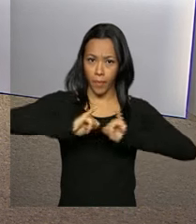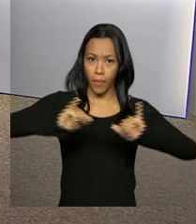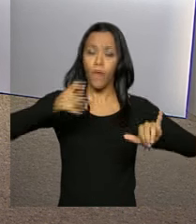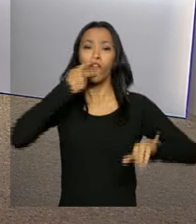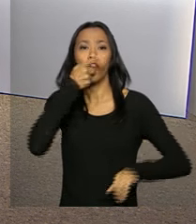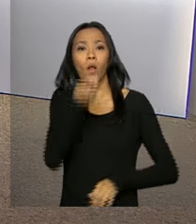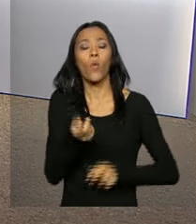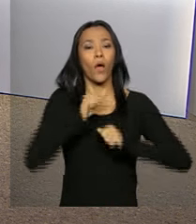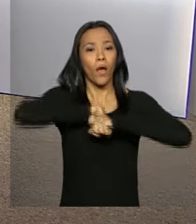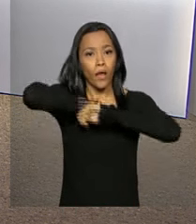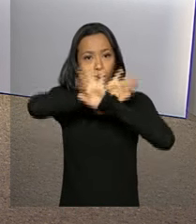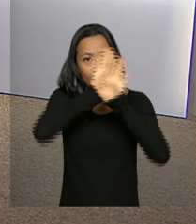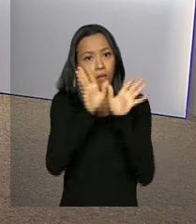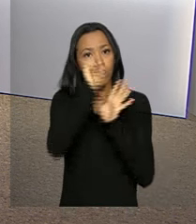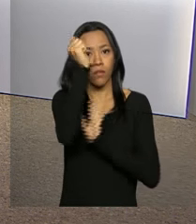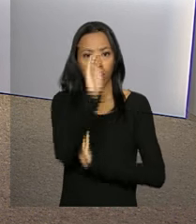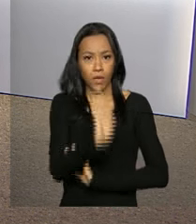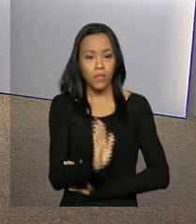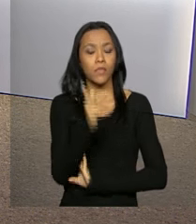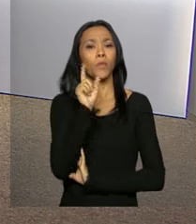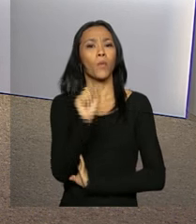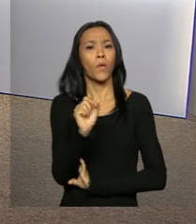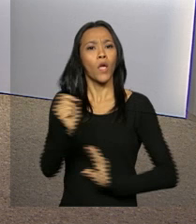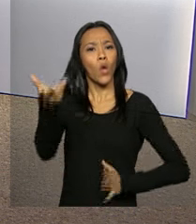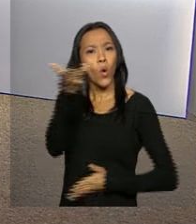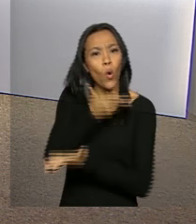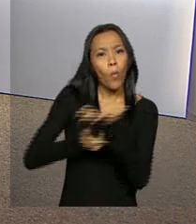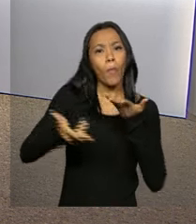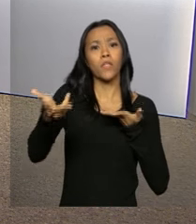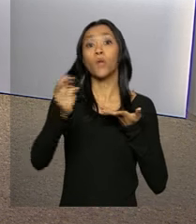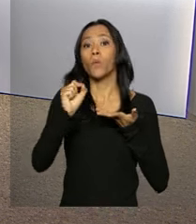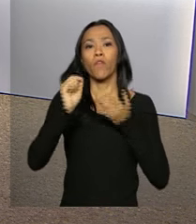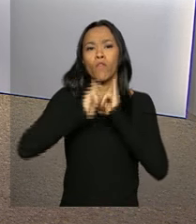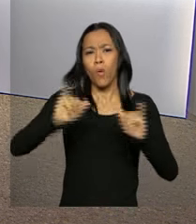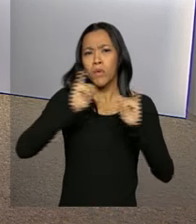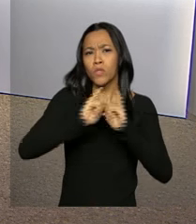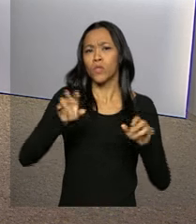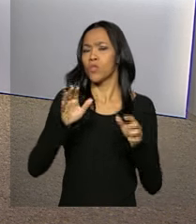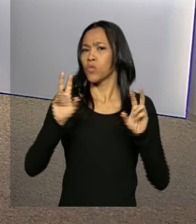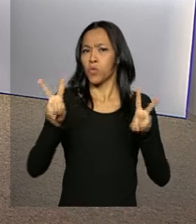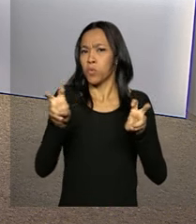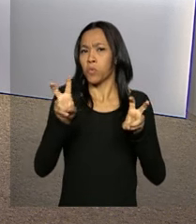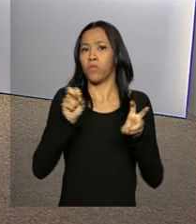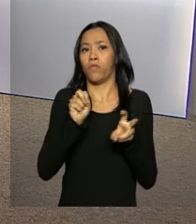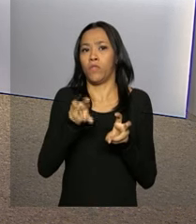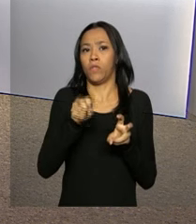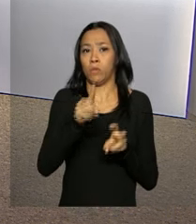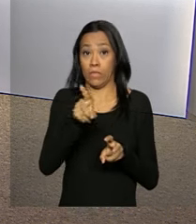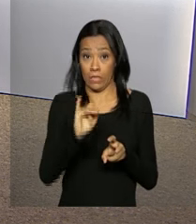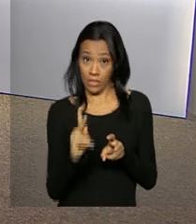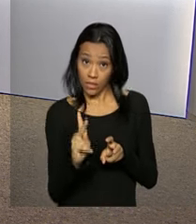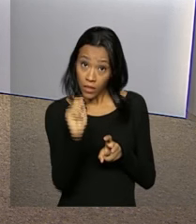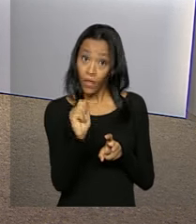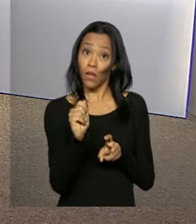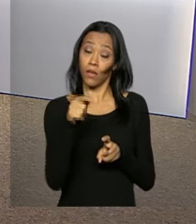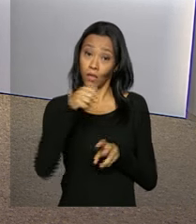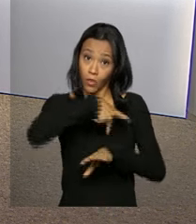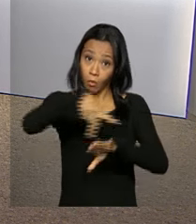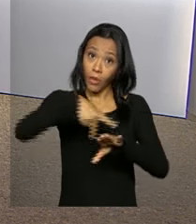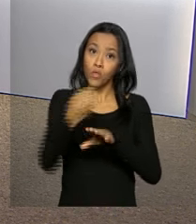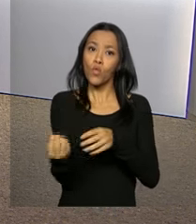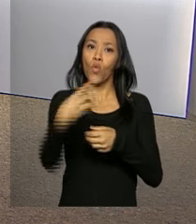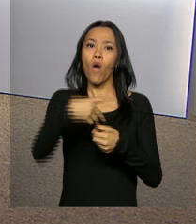a transparência do Brasil no compartilhamento de informações sobre o vírus zica e diz que o país está firmando novas